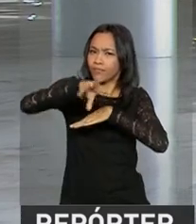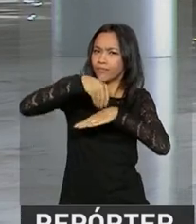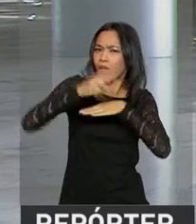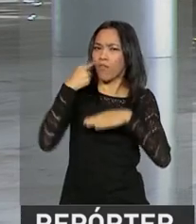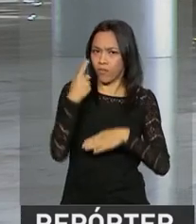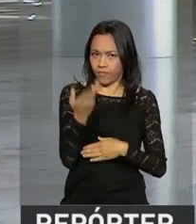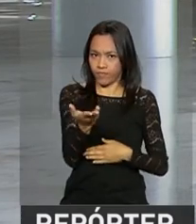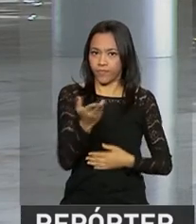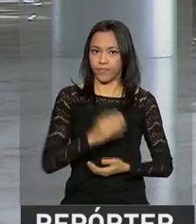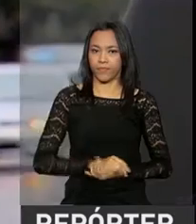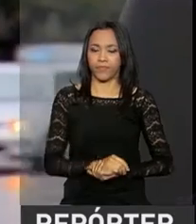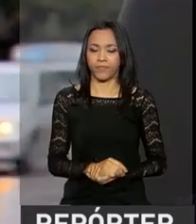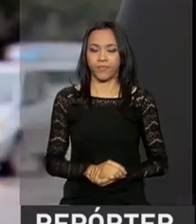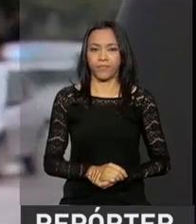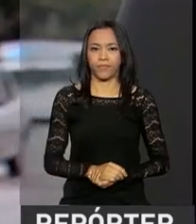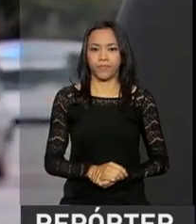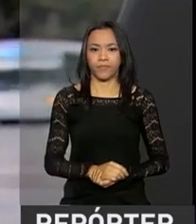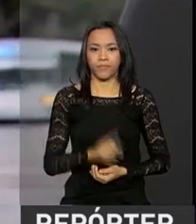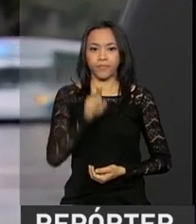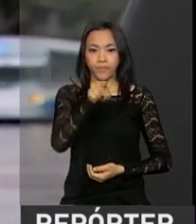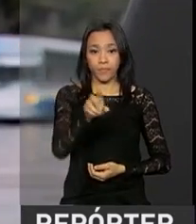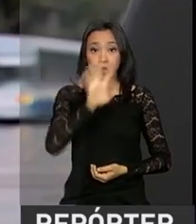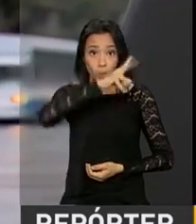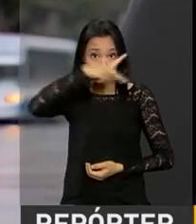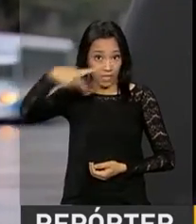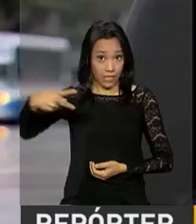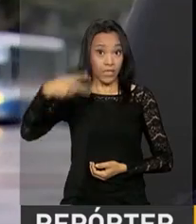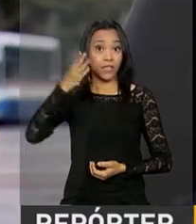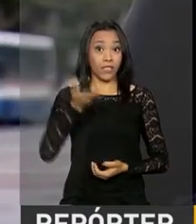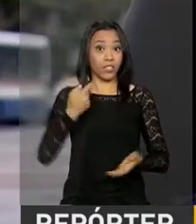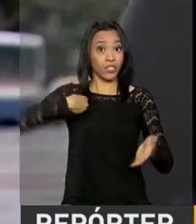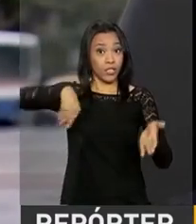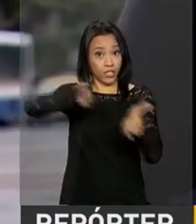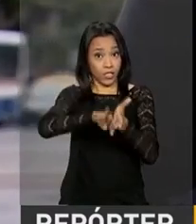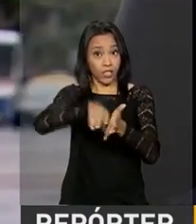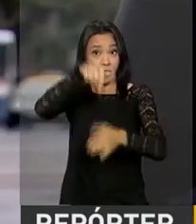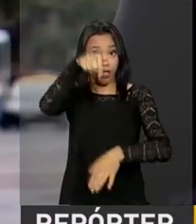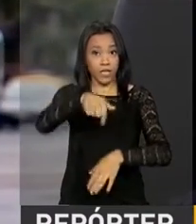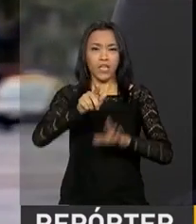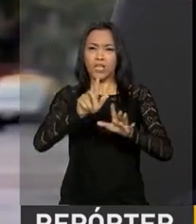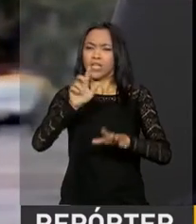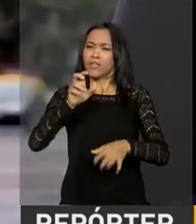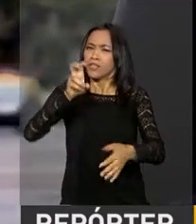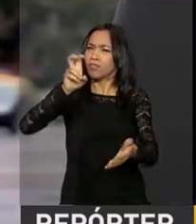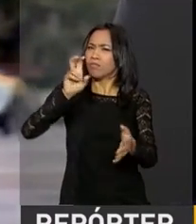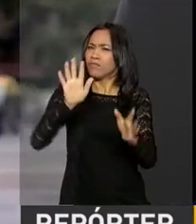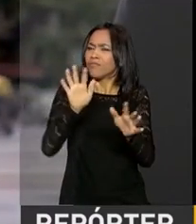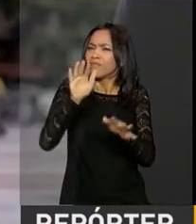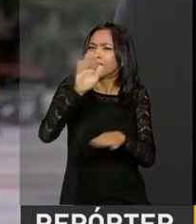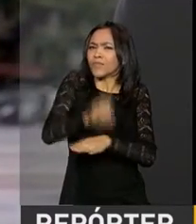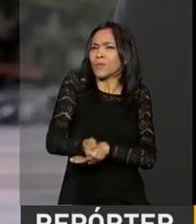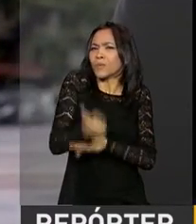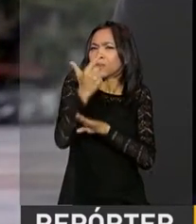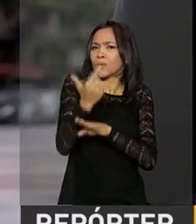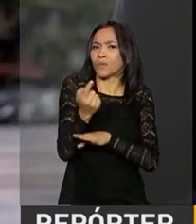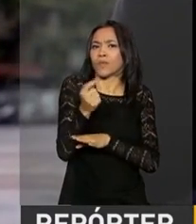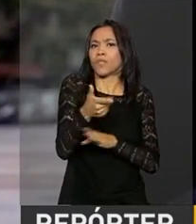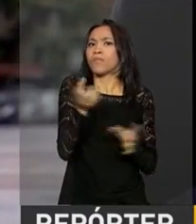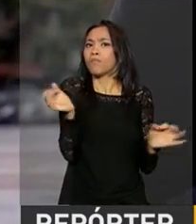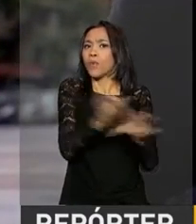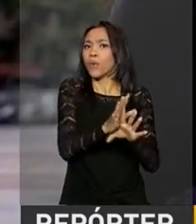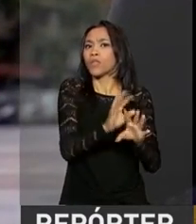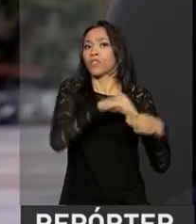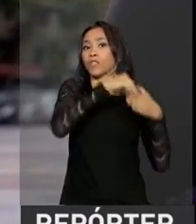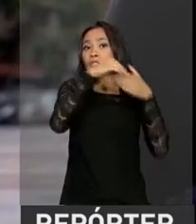Vamos ver. O presidente Michel Temer chega aqui a Buenos Aires no fim da manhã e segue direto para a residência oficial